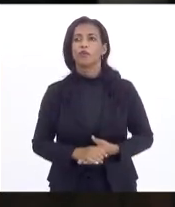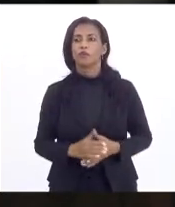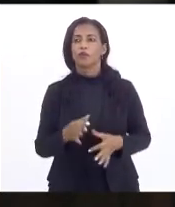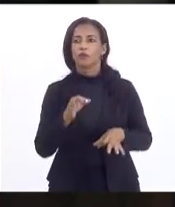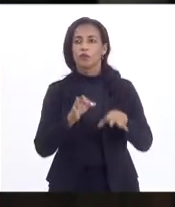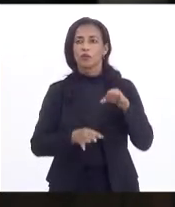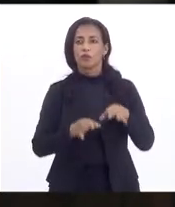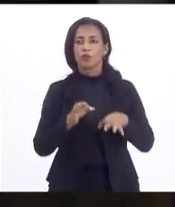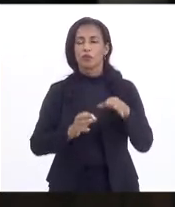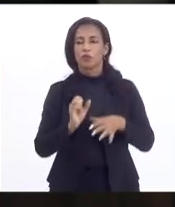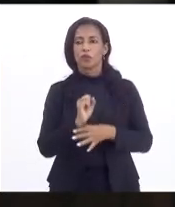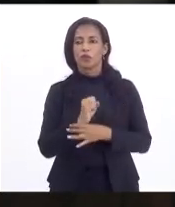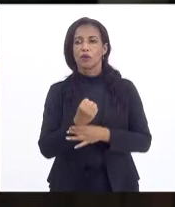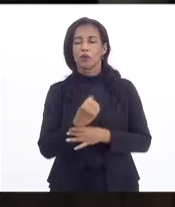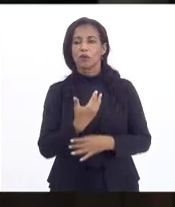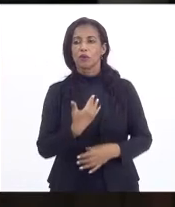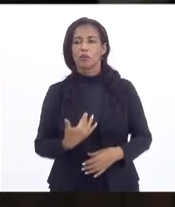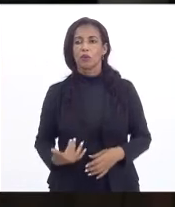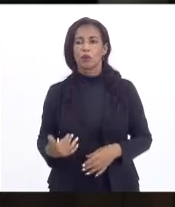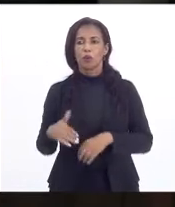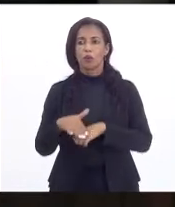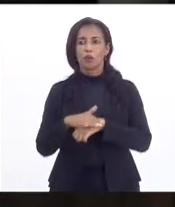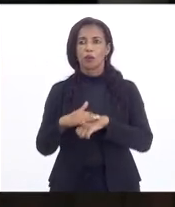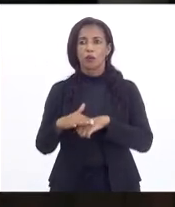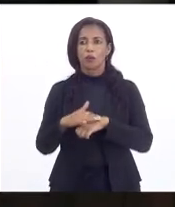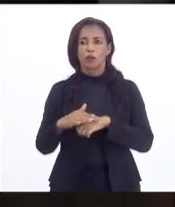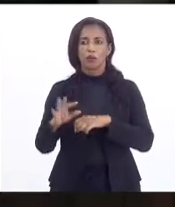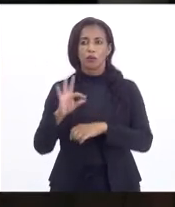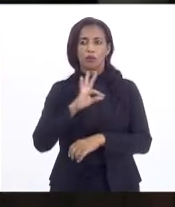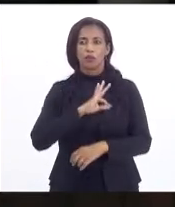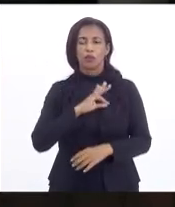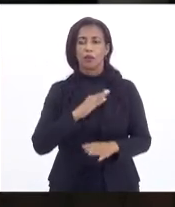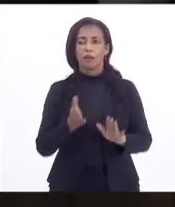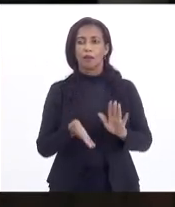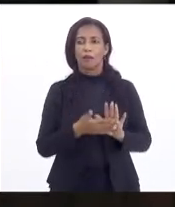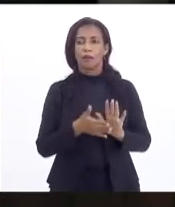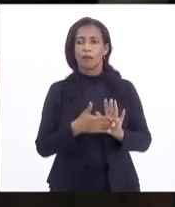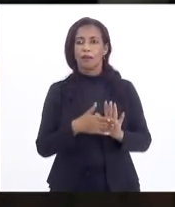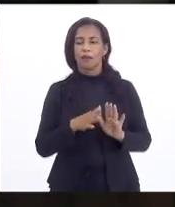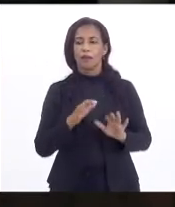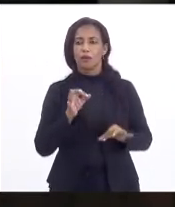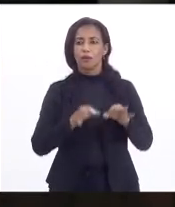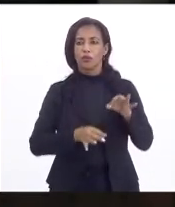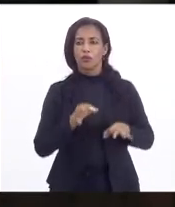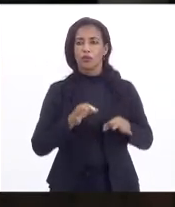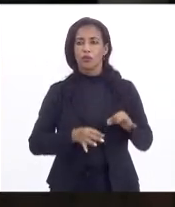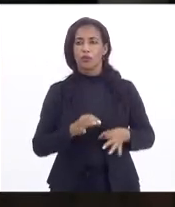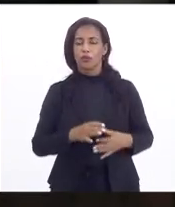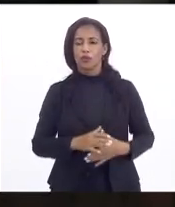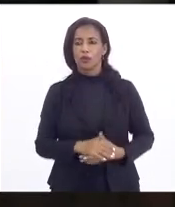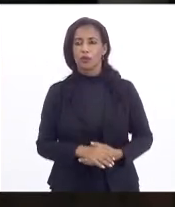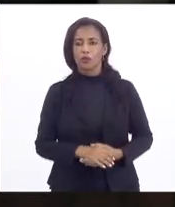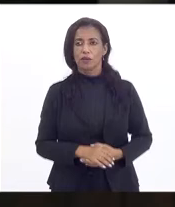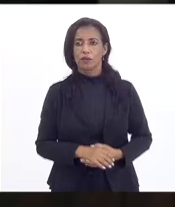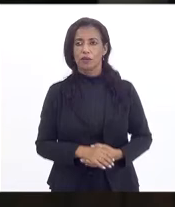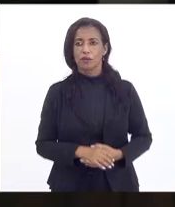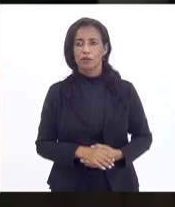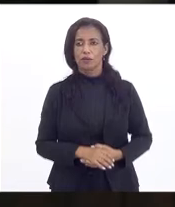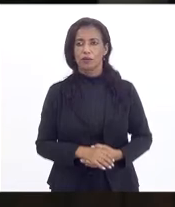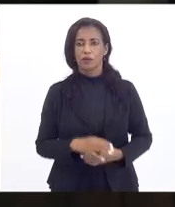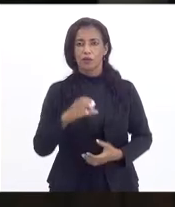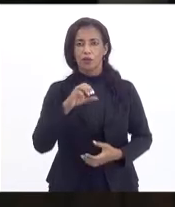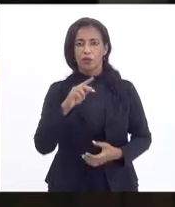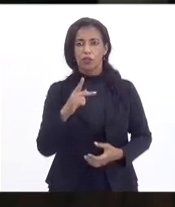e Justiça, de Segurança Pública e Assunto de Polícia e de Orçamento. Para emitir parecer pela Comissão de Constituição e Justiça, presidente, deputado